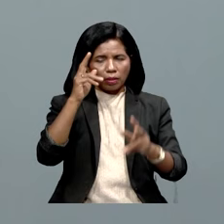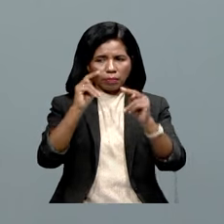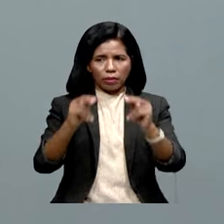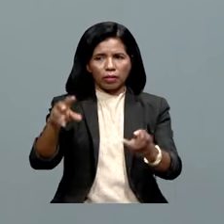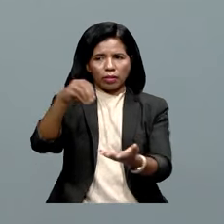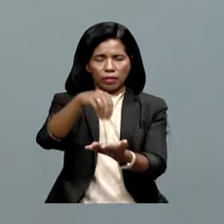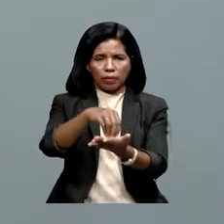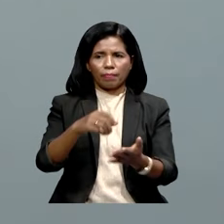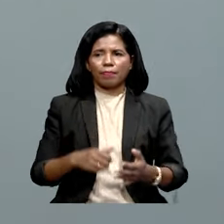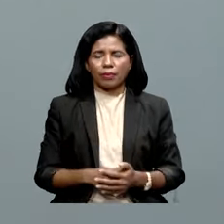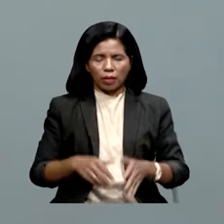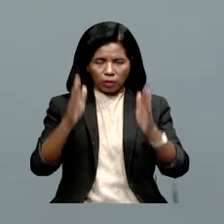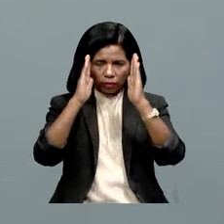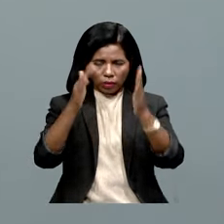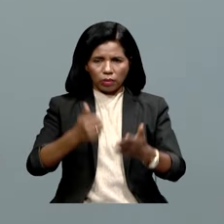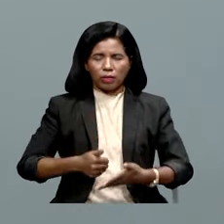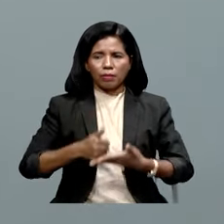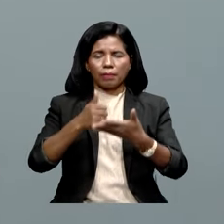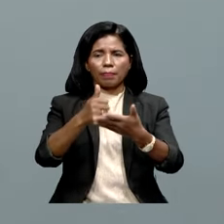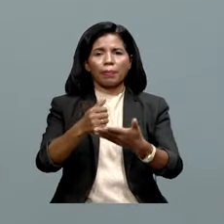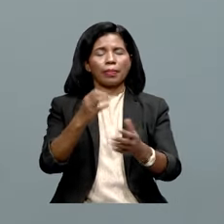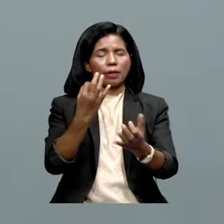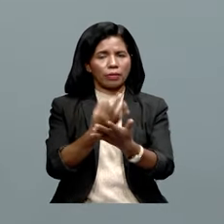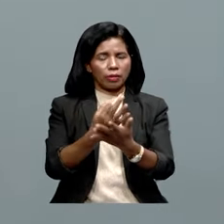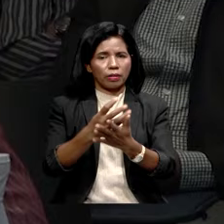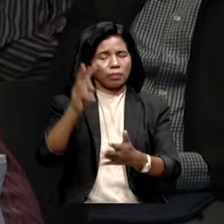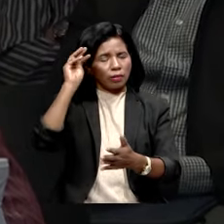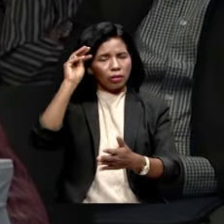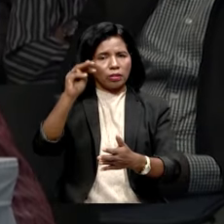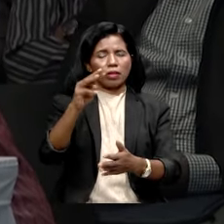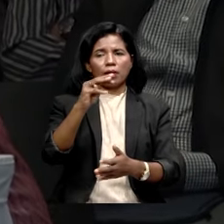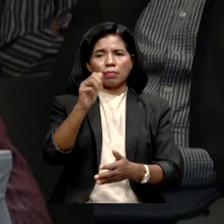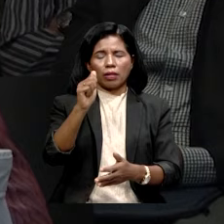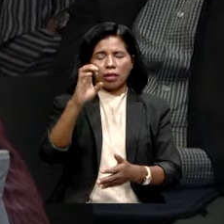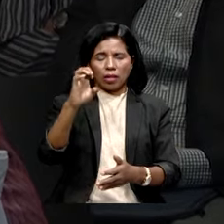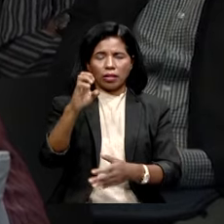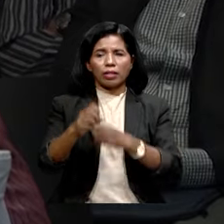tal. Tão atenção. No NET, o orçamento do Ministério da Administração Estatal batina